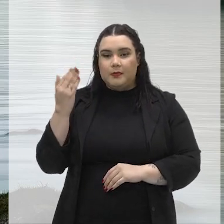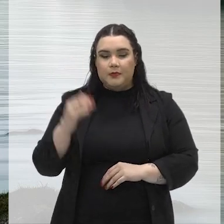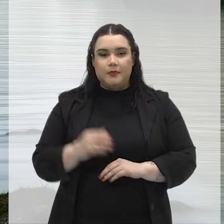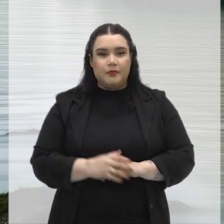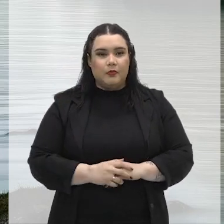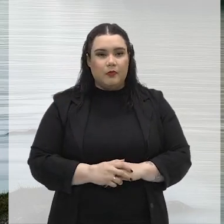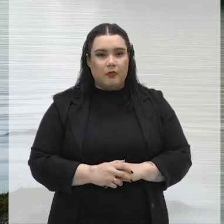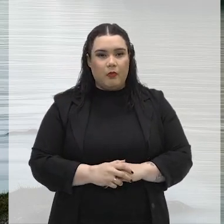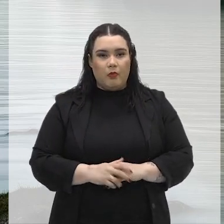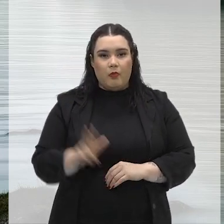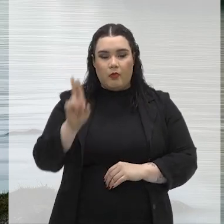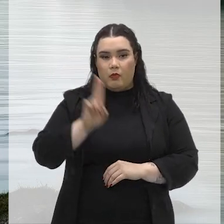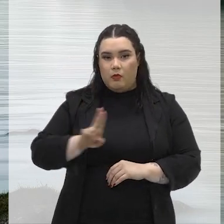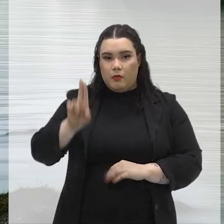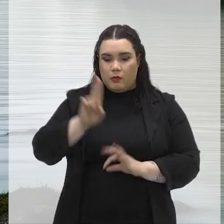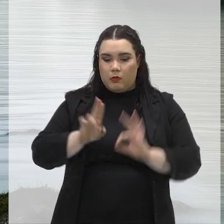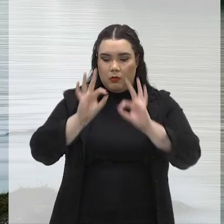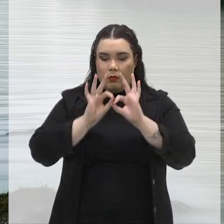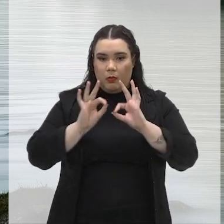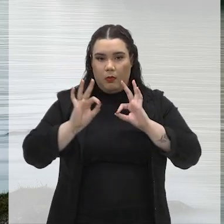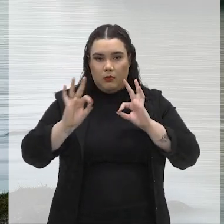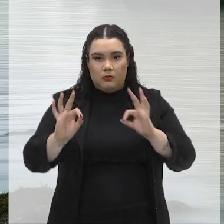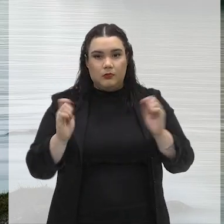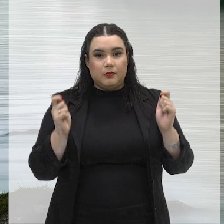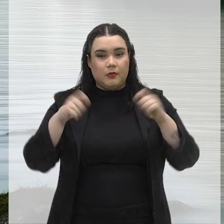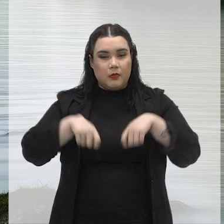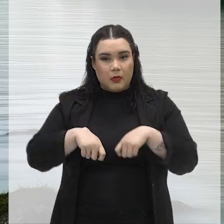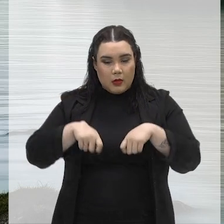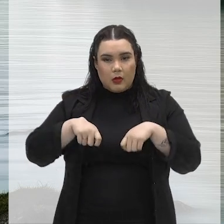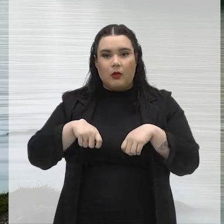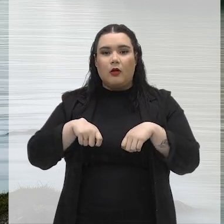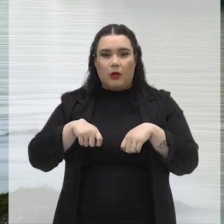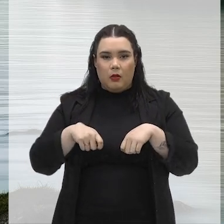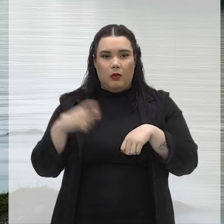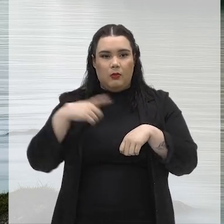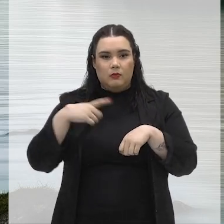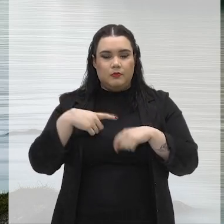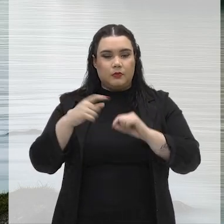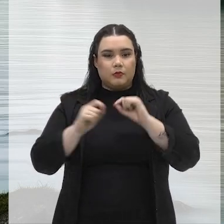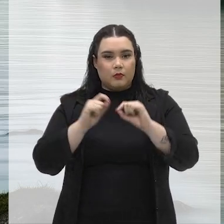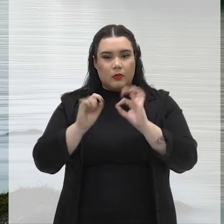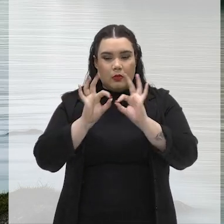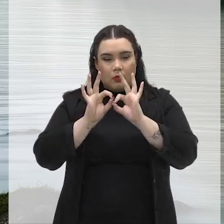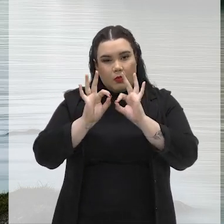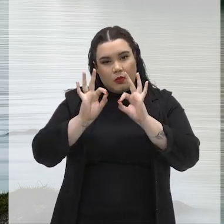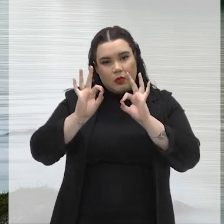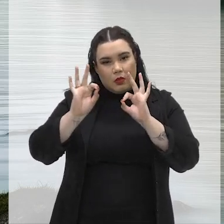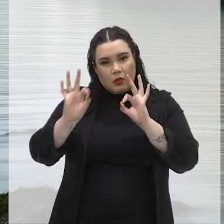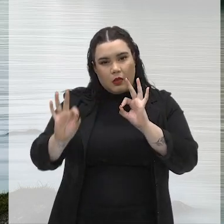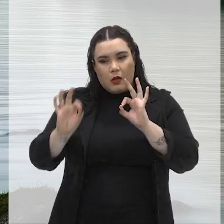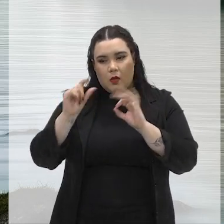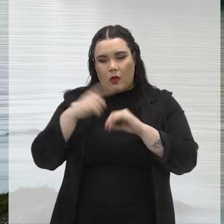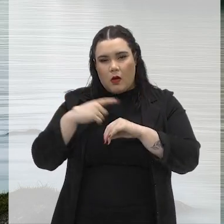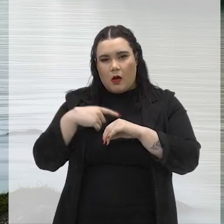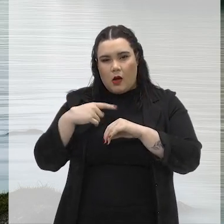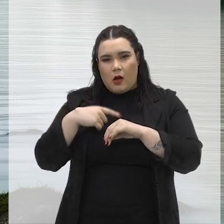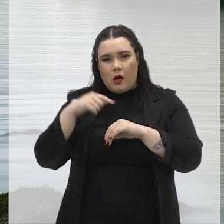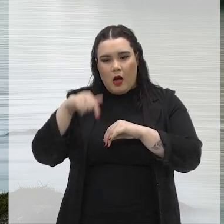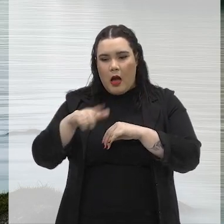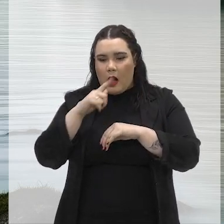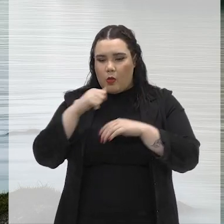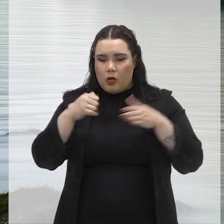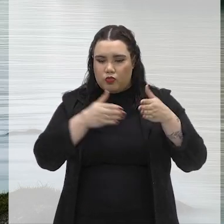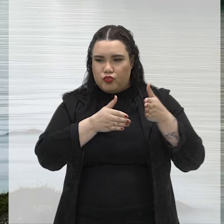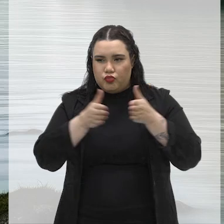nós utilizarmos uma régua para conseguir medir a distância de um pequeno pedacinho desse rio,